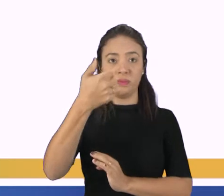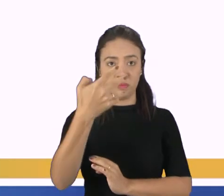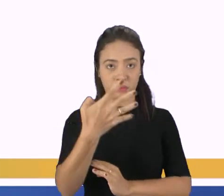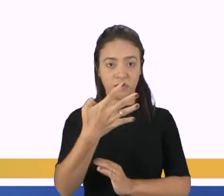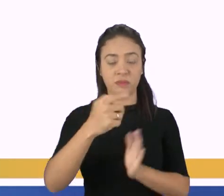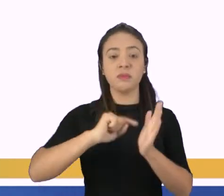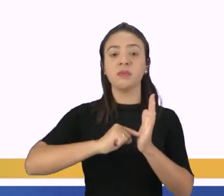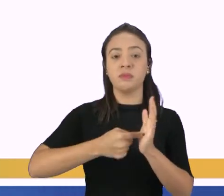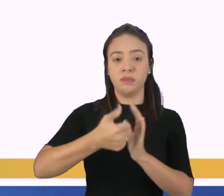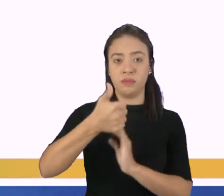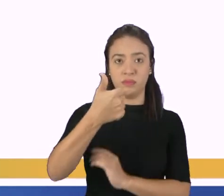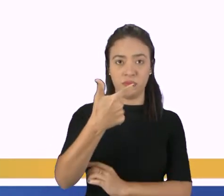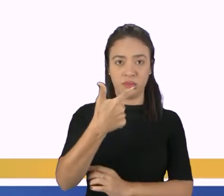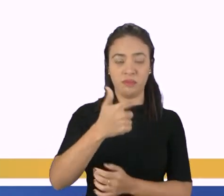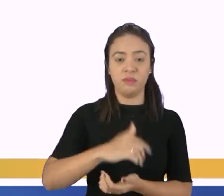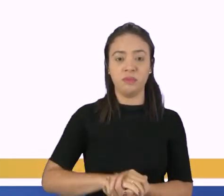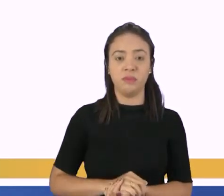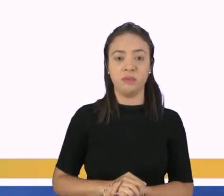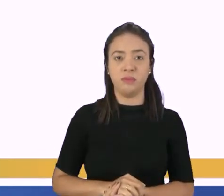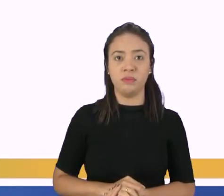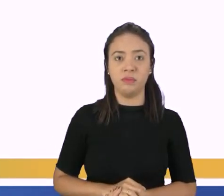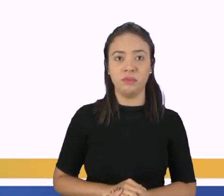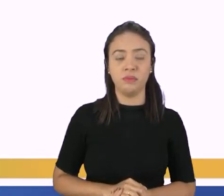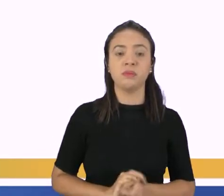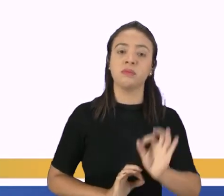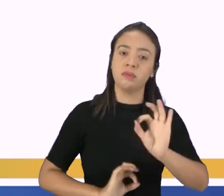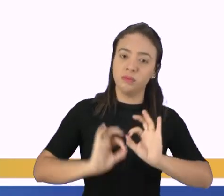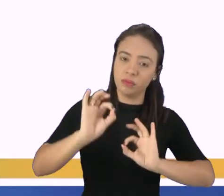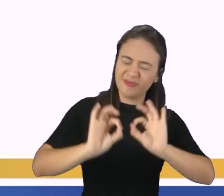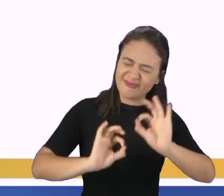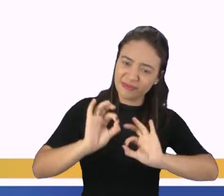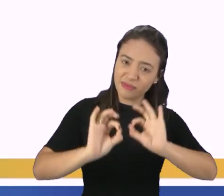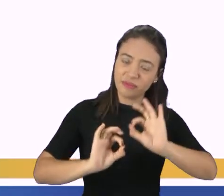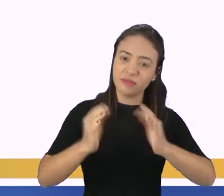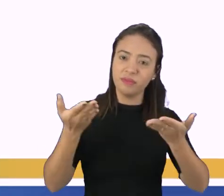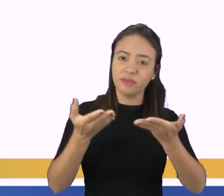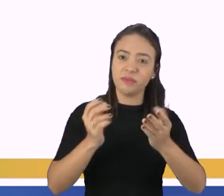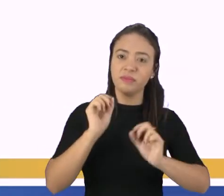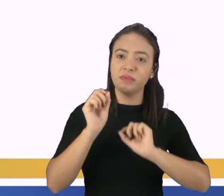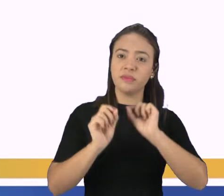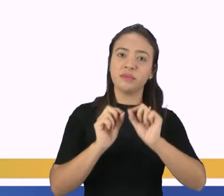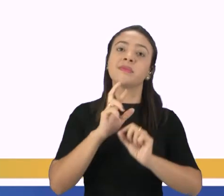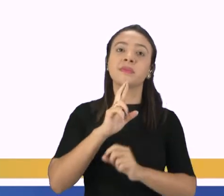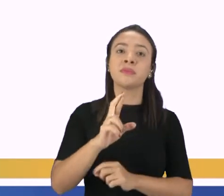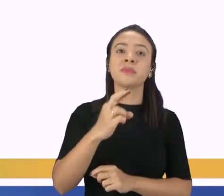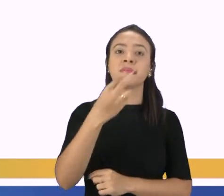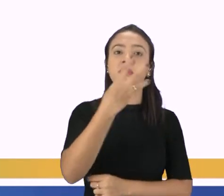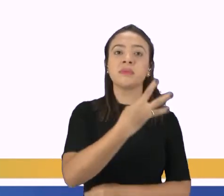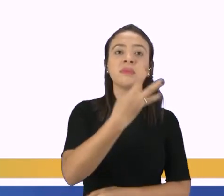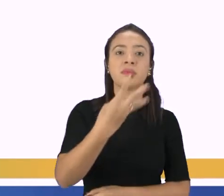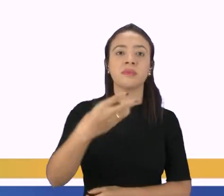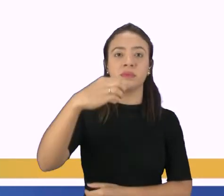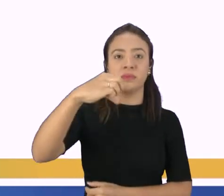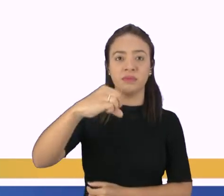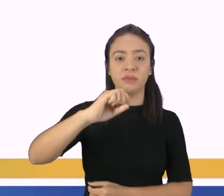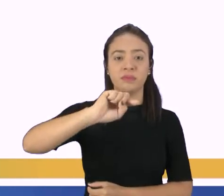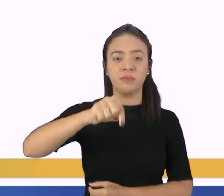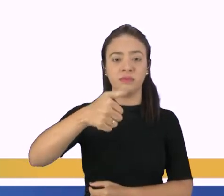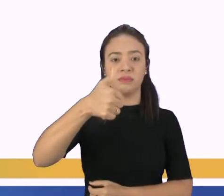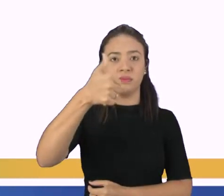3,14 multiplicado por 12. Quando eu faço essa conta, a resposta é